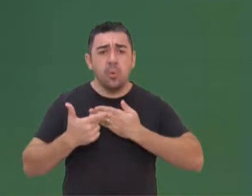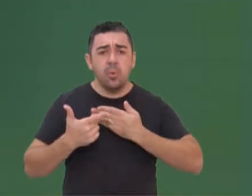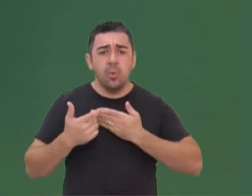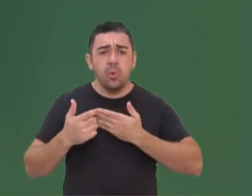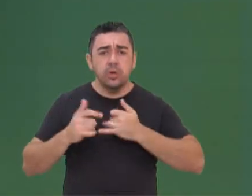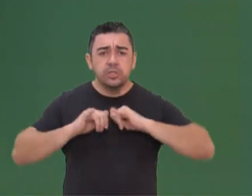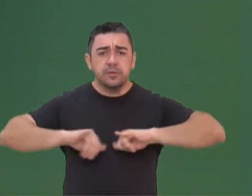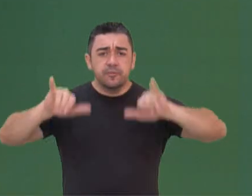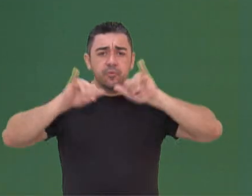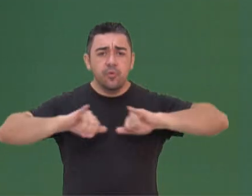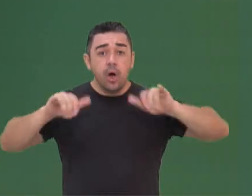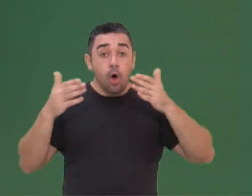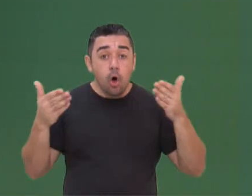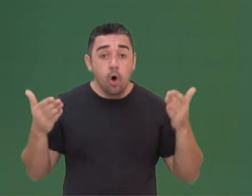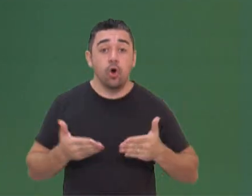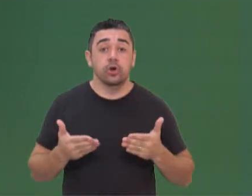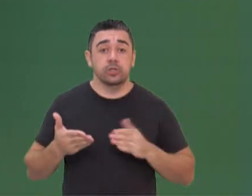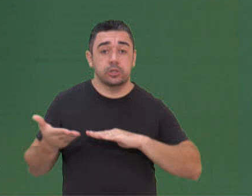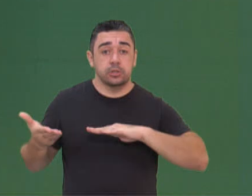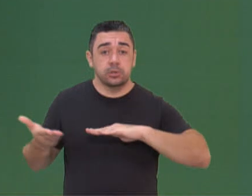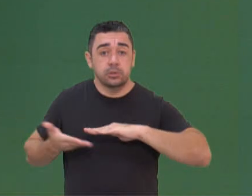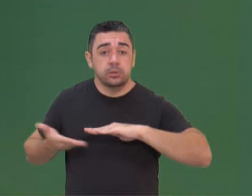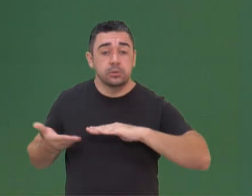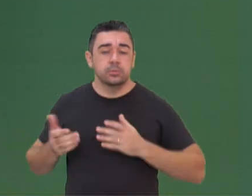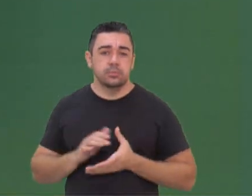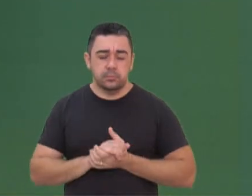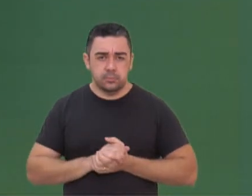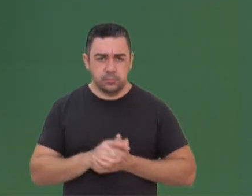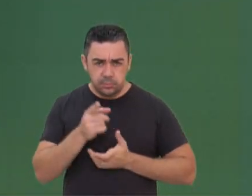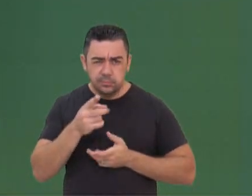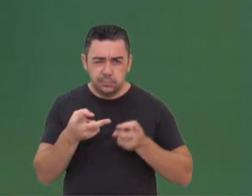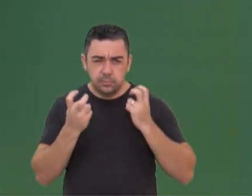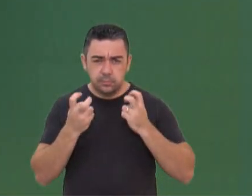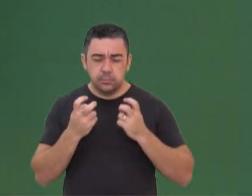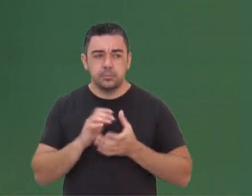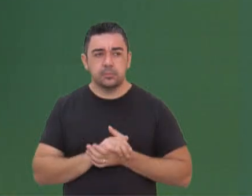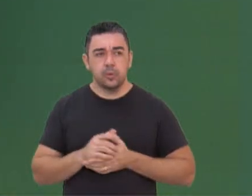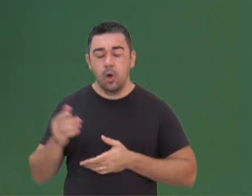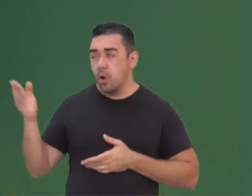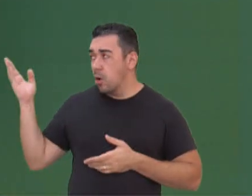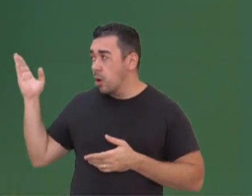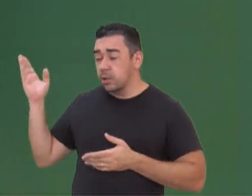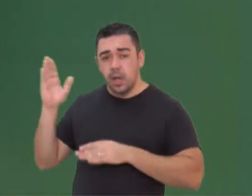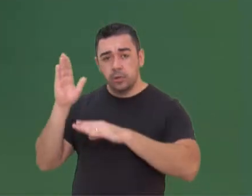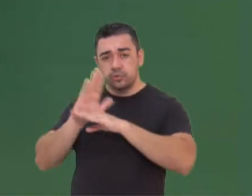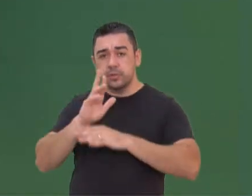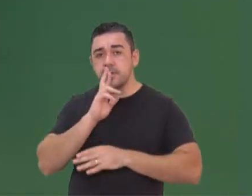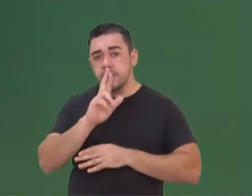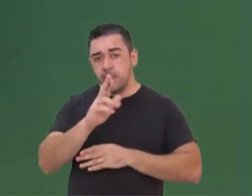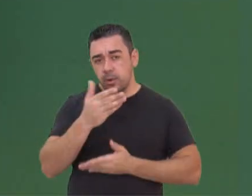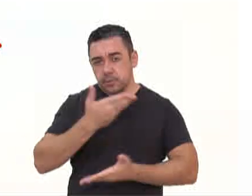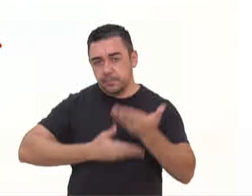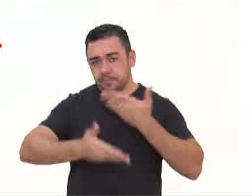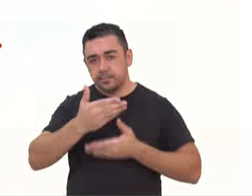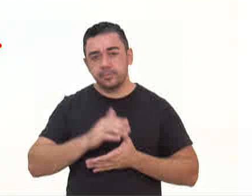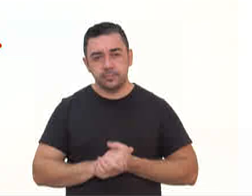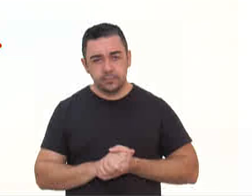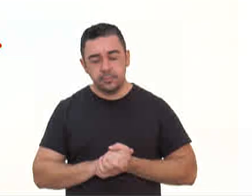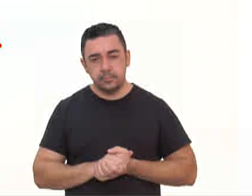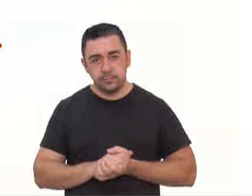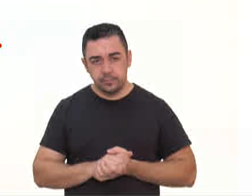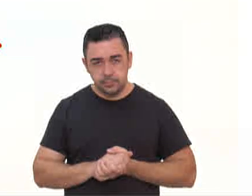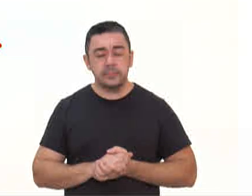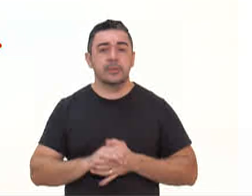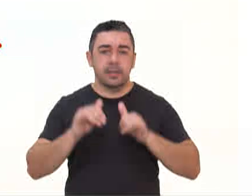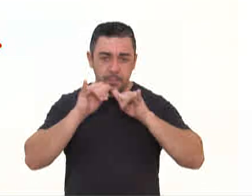das pessoas hoje, atual? Você conseguiu perceber esse papel? Está aqui para te ajudar, para a gente conversar. A